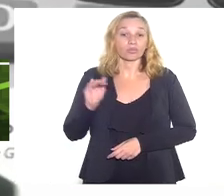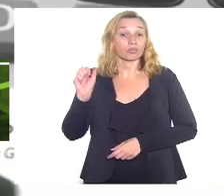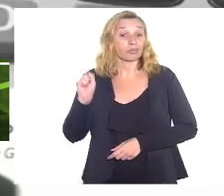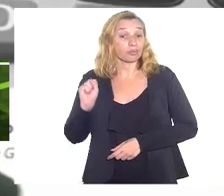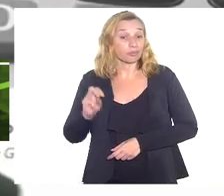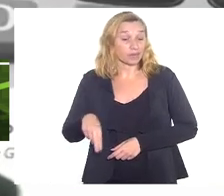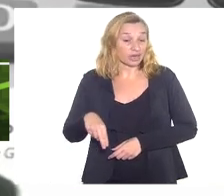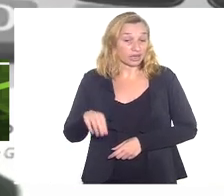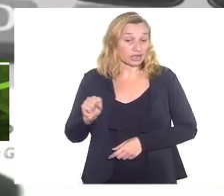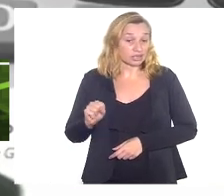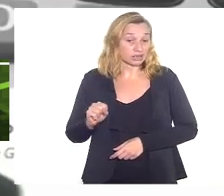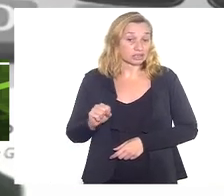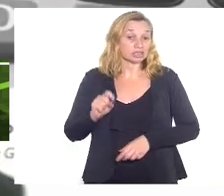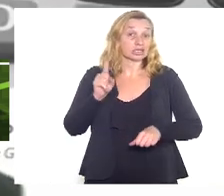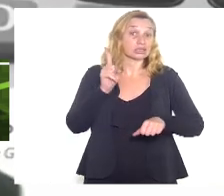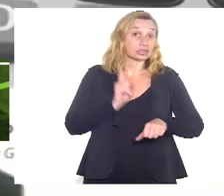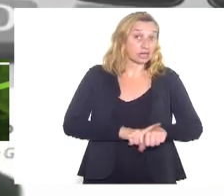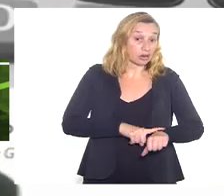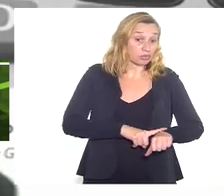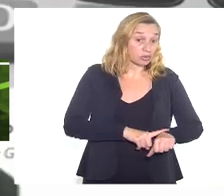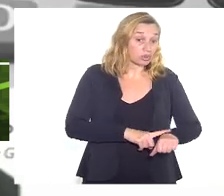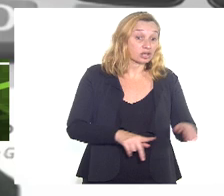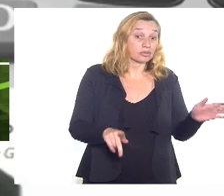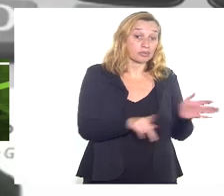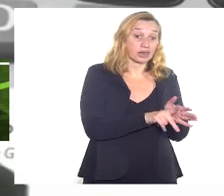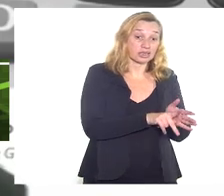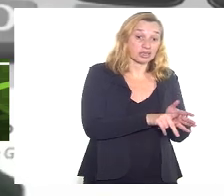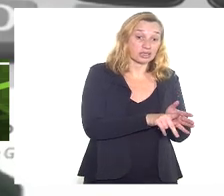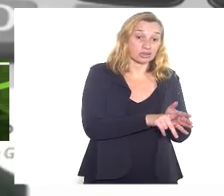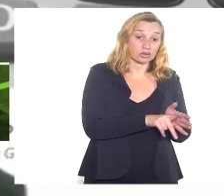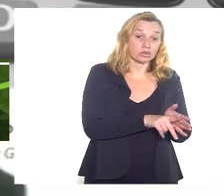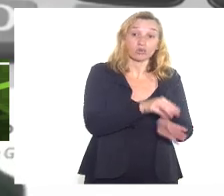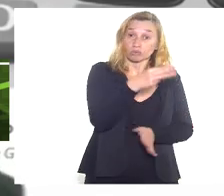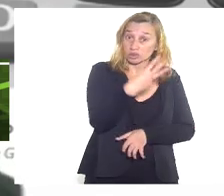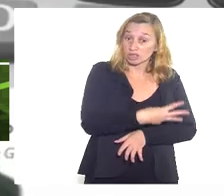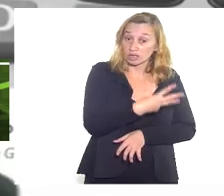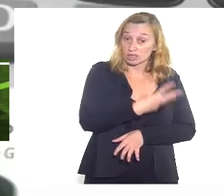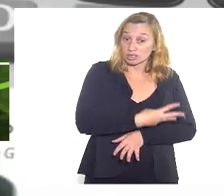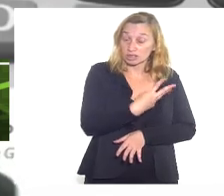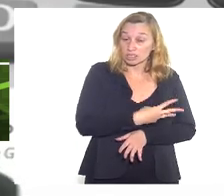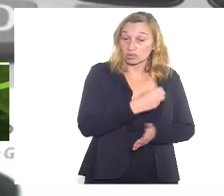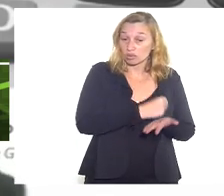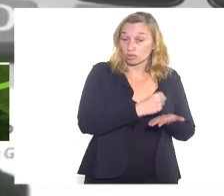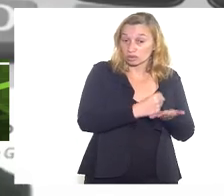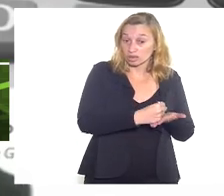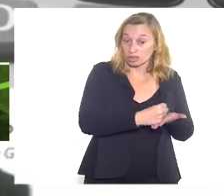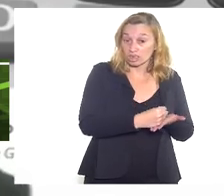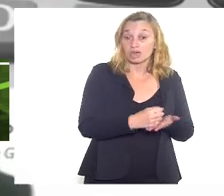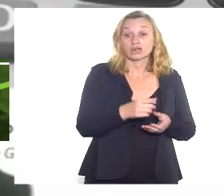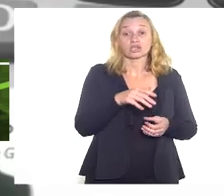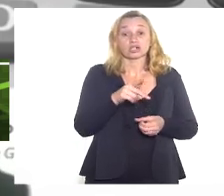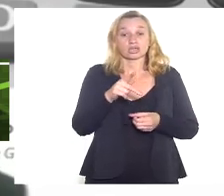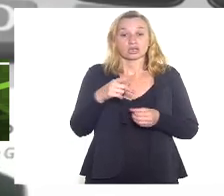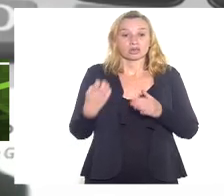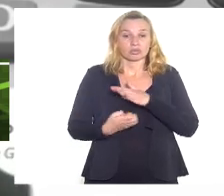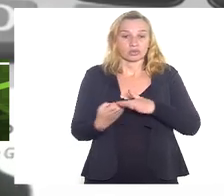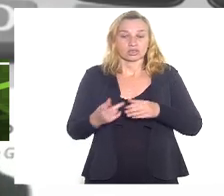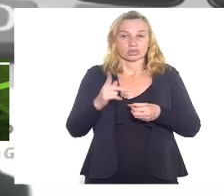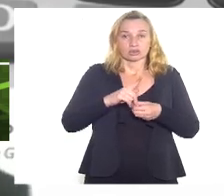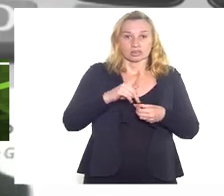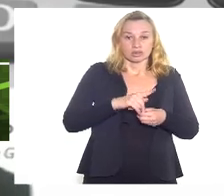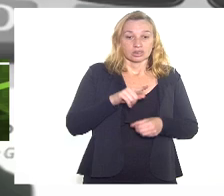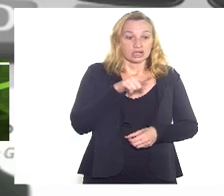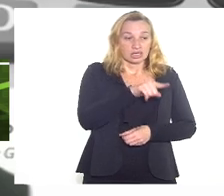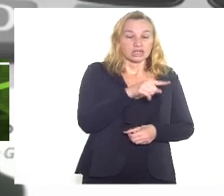caráter temporário, pertencente a um terceiro contratado pela Petrobras, e